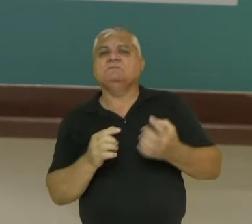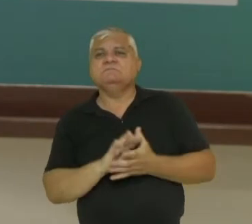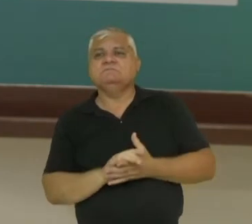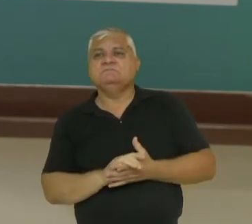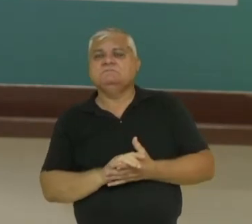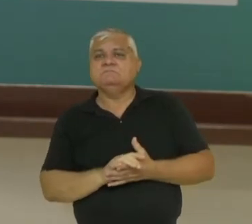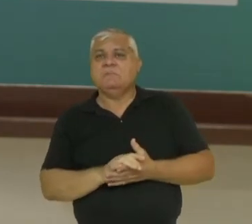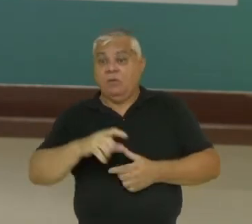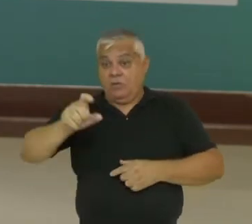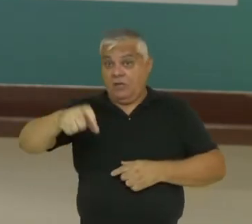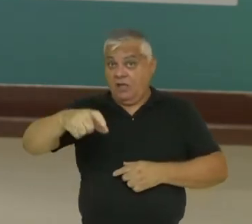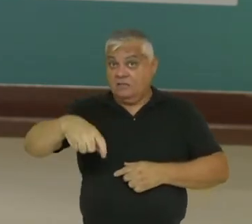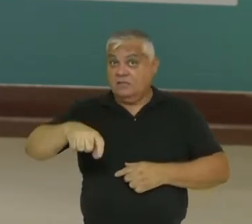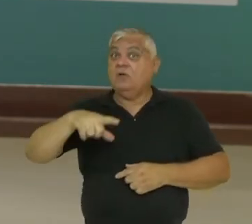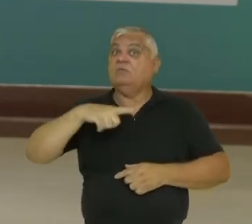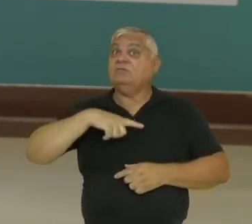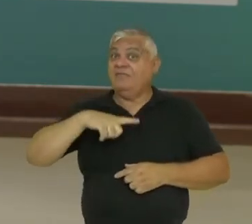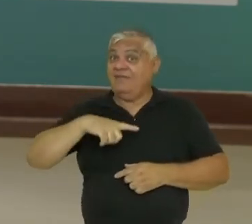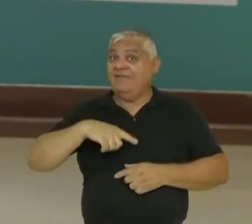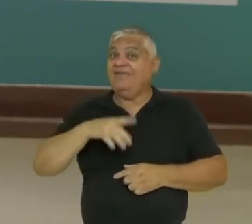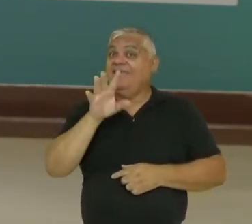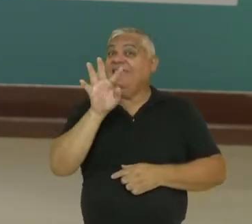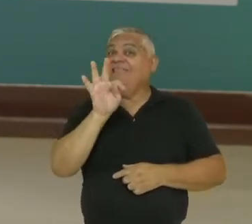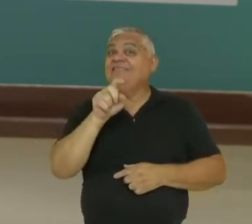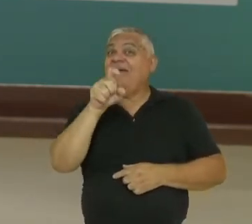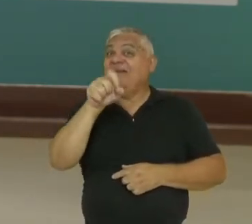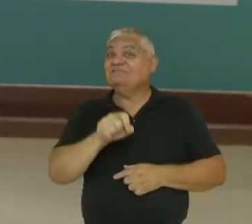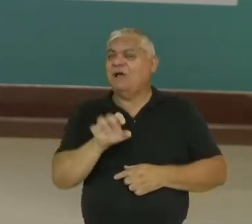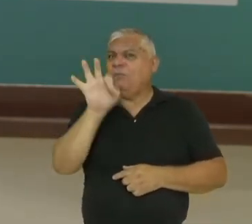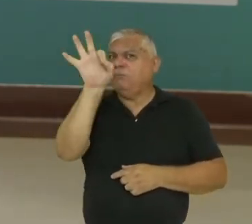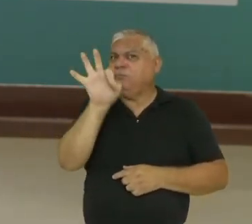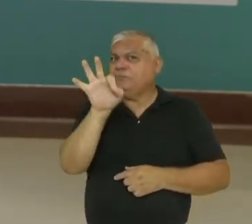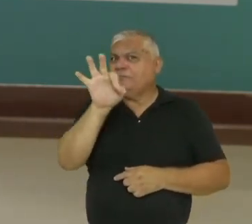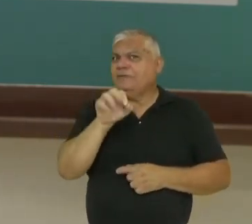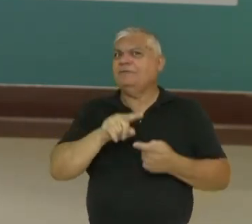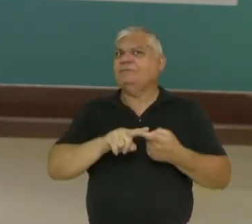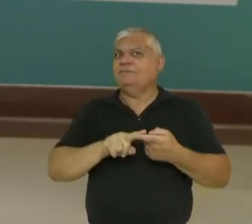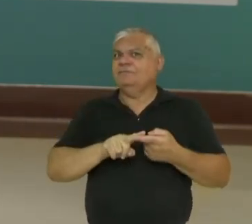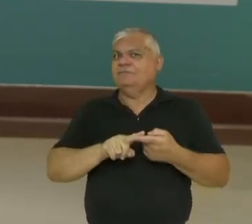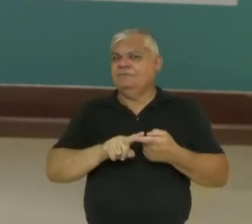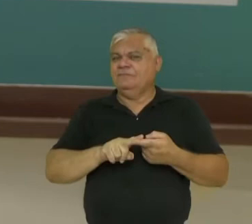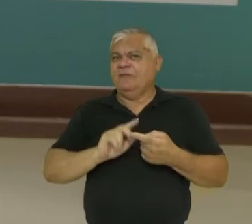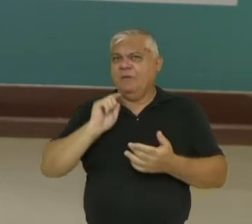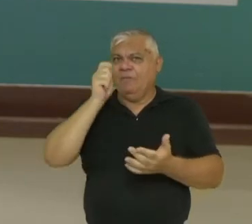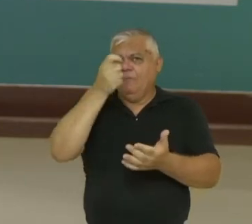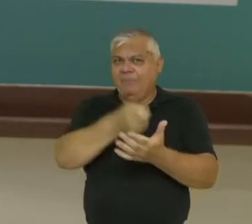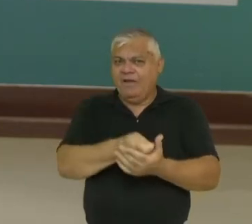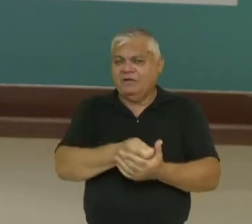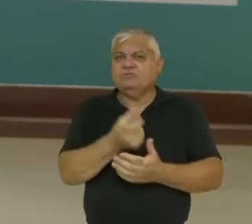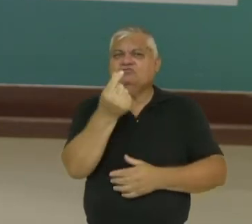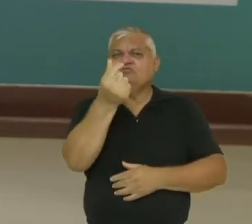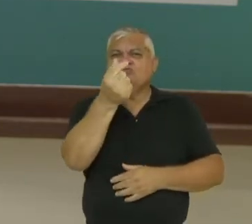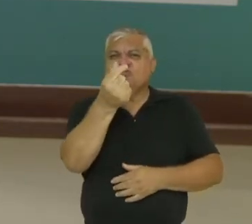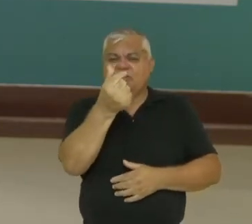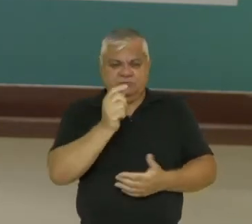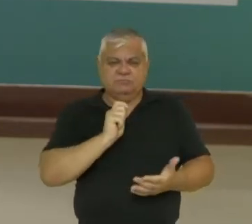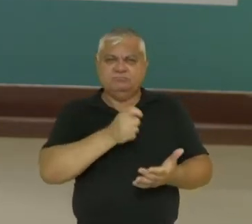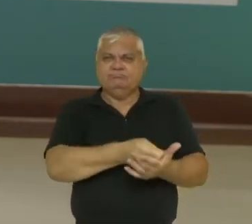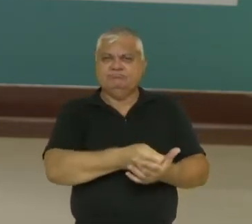está lá, R$100. E você está em dinheiro, ele está dizendo à vista R$100, a prazo